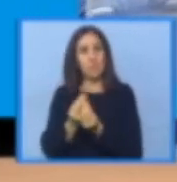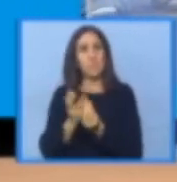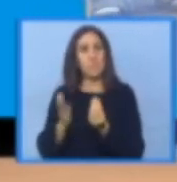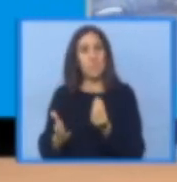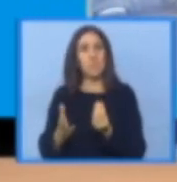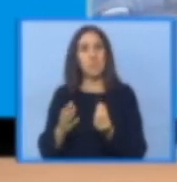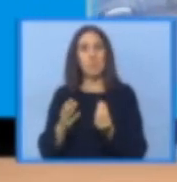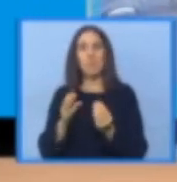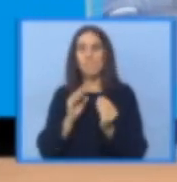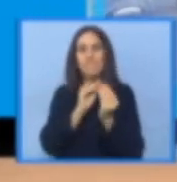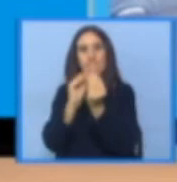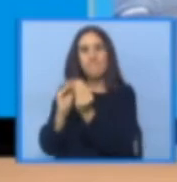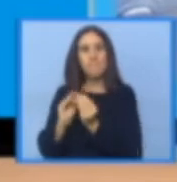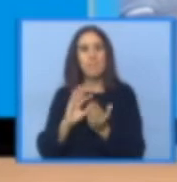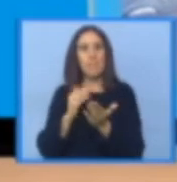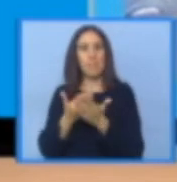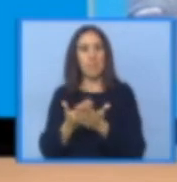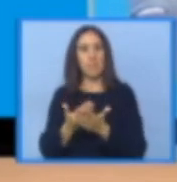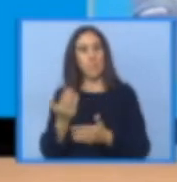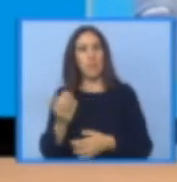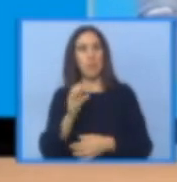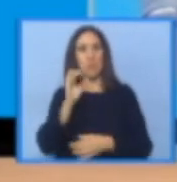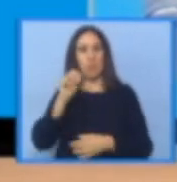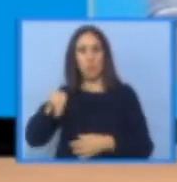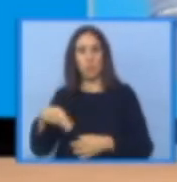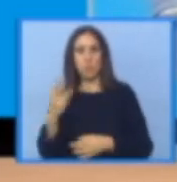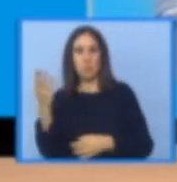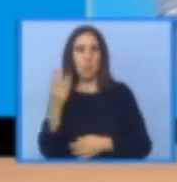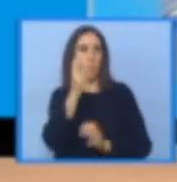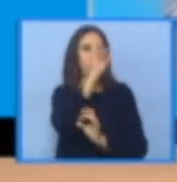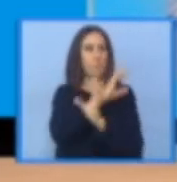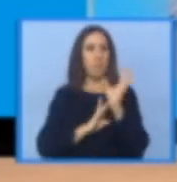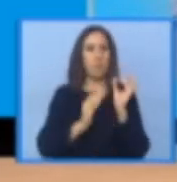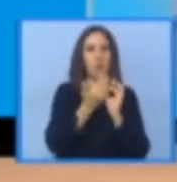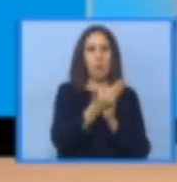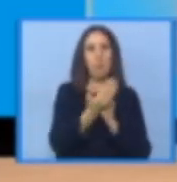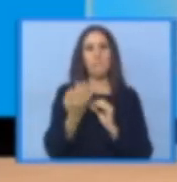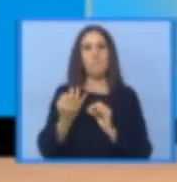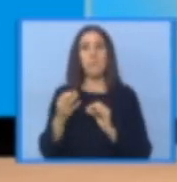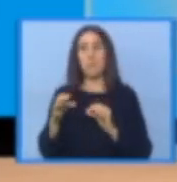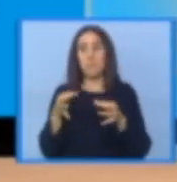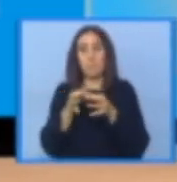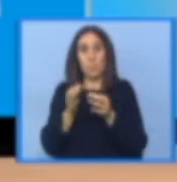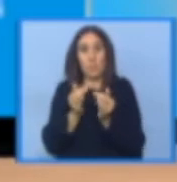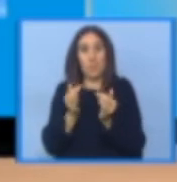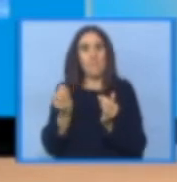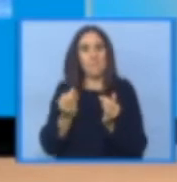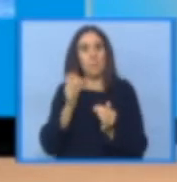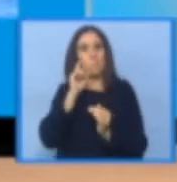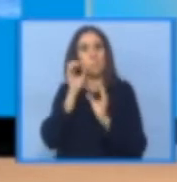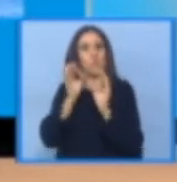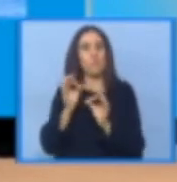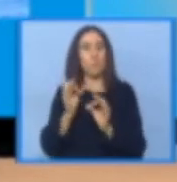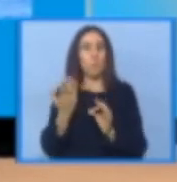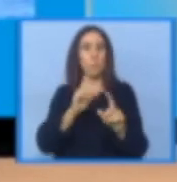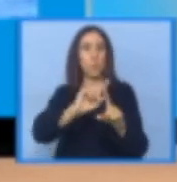de fazer lobby nas Nações Unidas, na União Europeia, no sentido de que esta minoria seja também protegida como